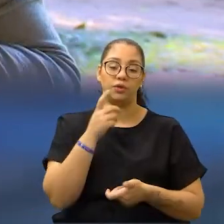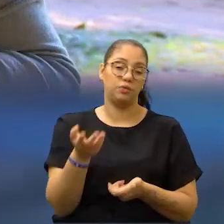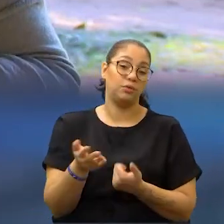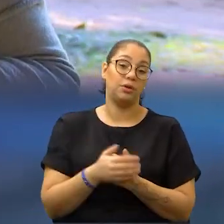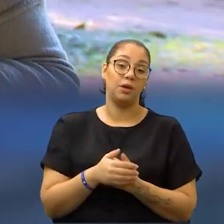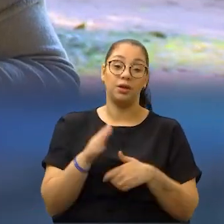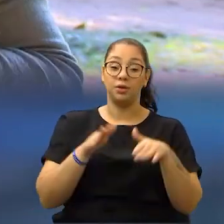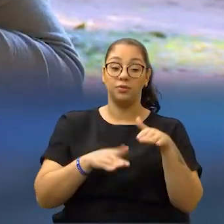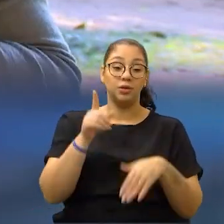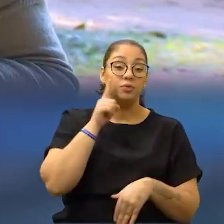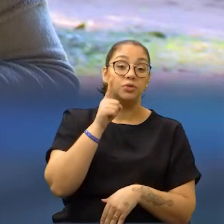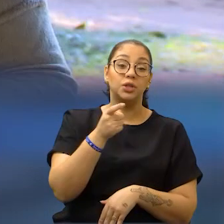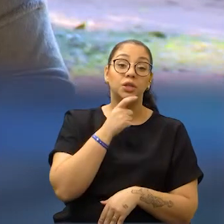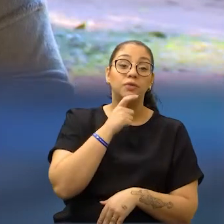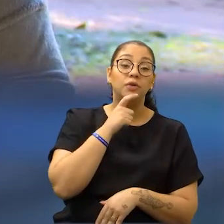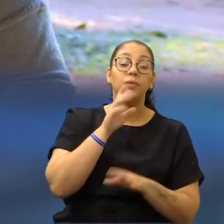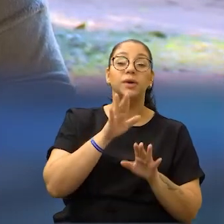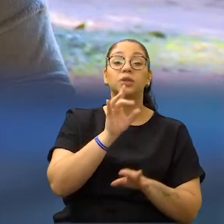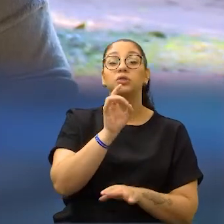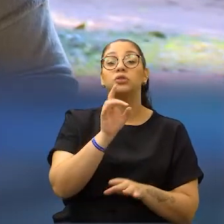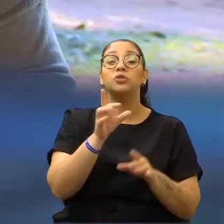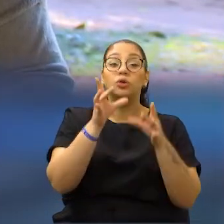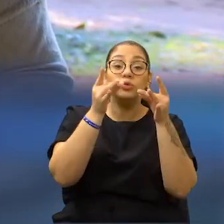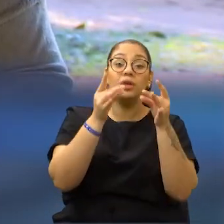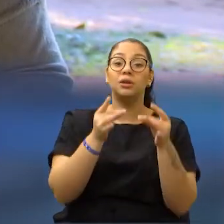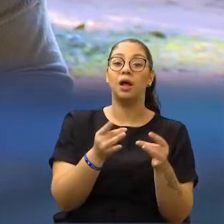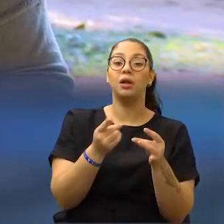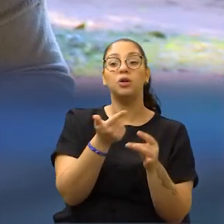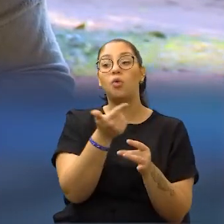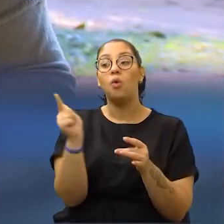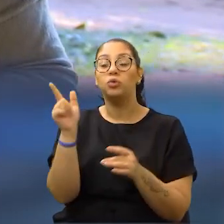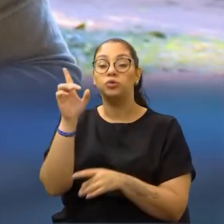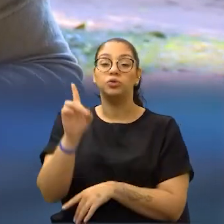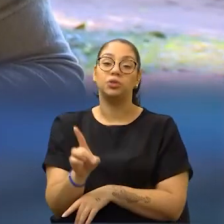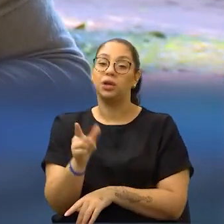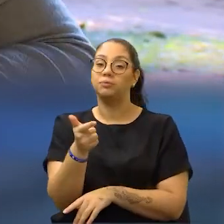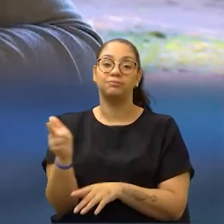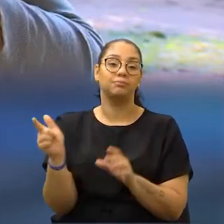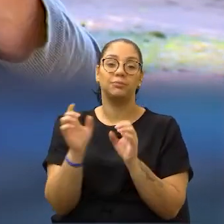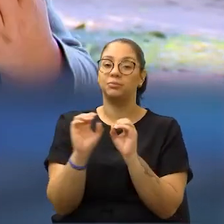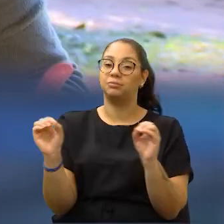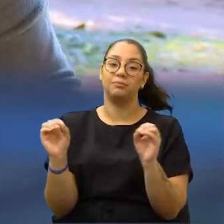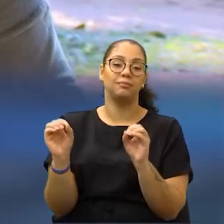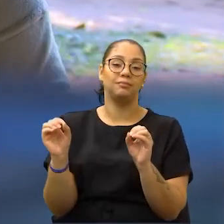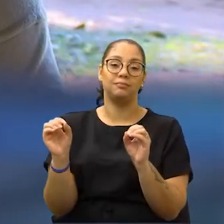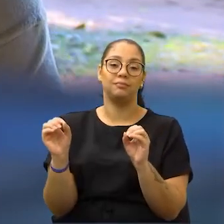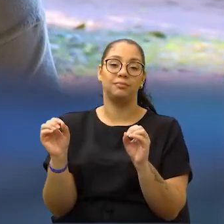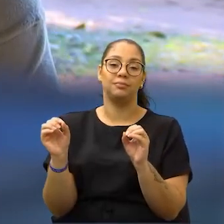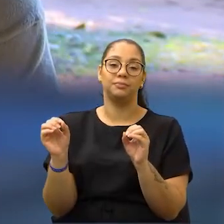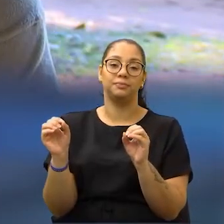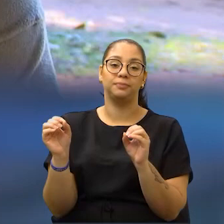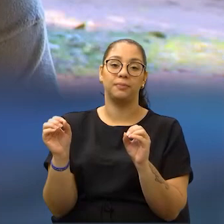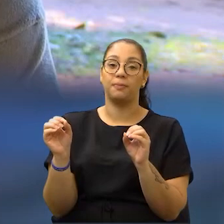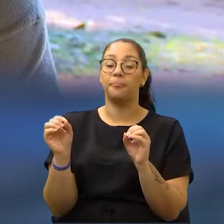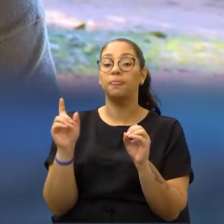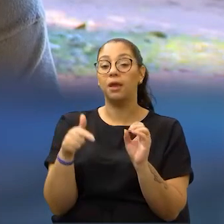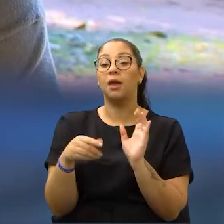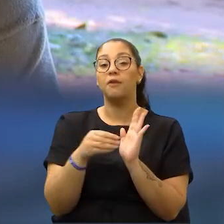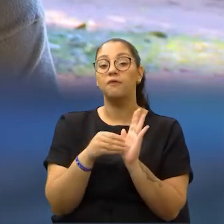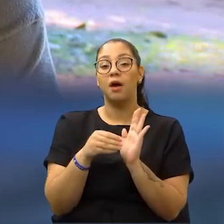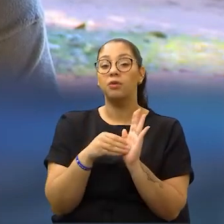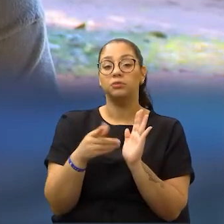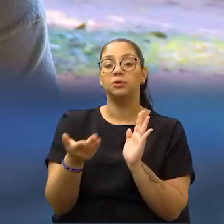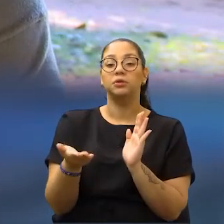salte aos nossos olhos em um dia de frio, né? Mas isso é um detalhe perto de tantas violações e tantas